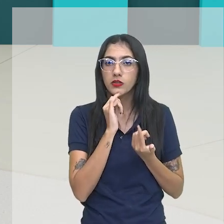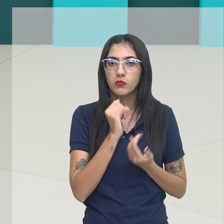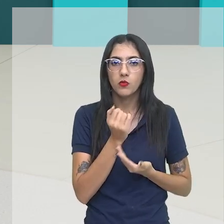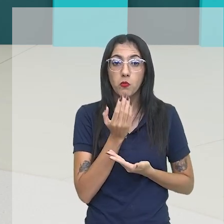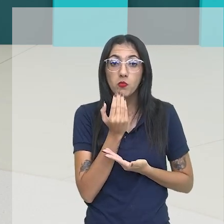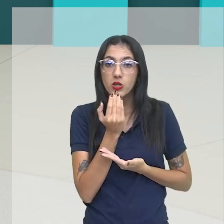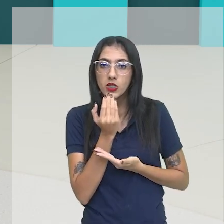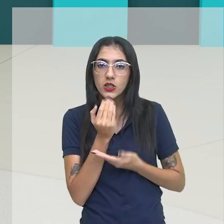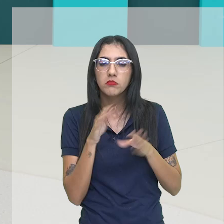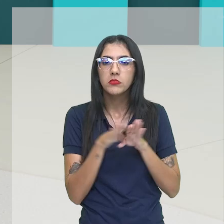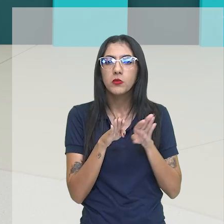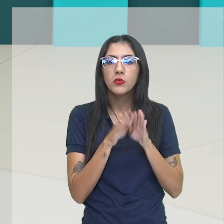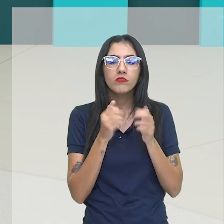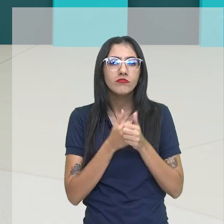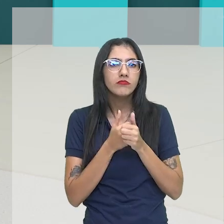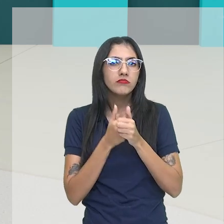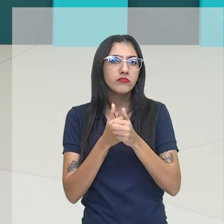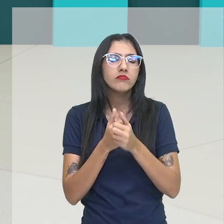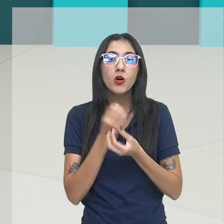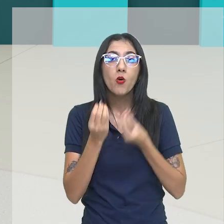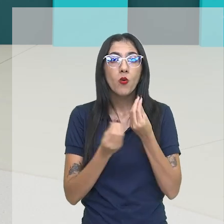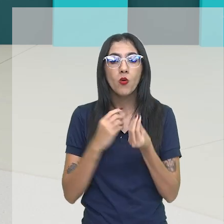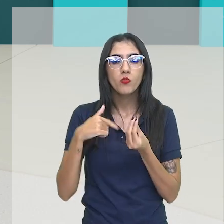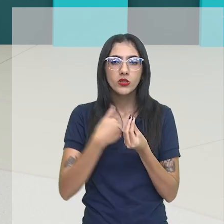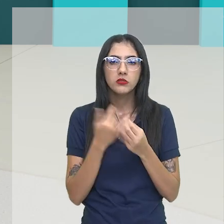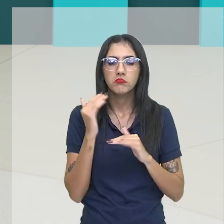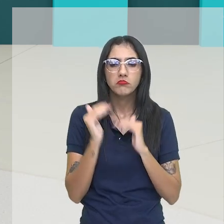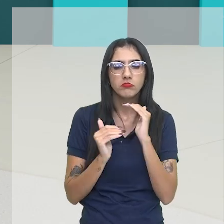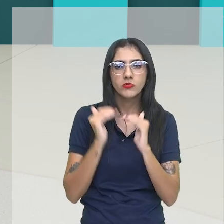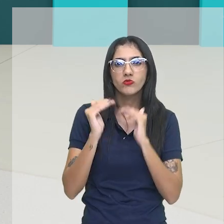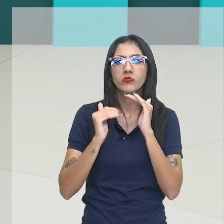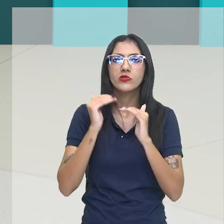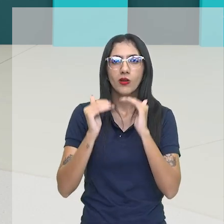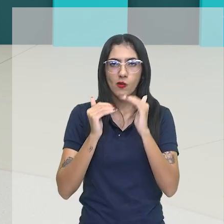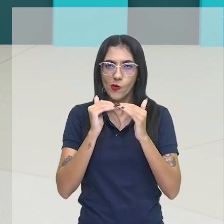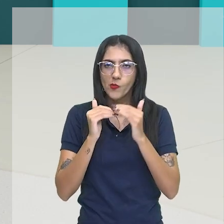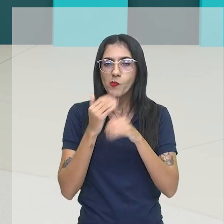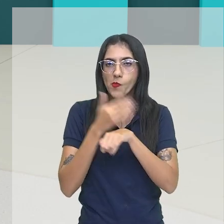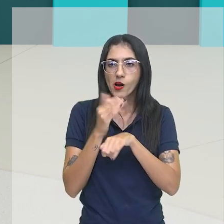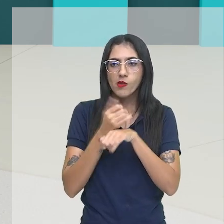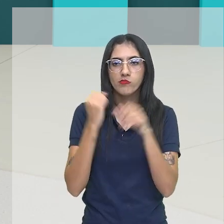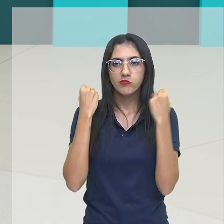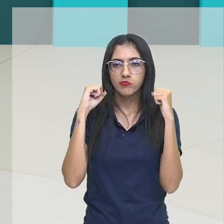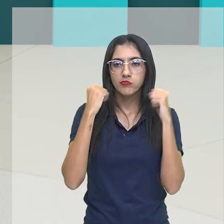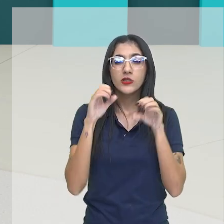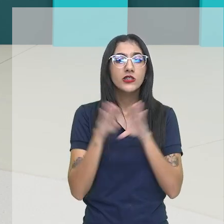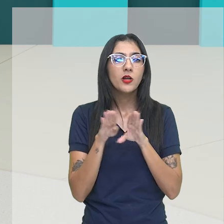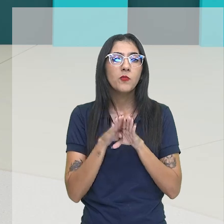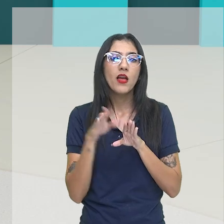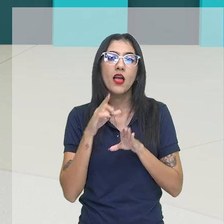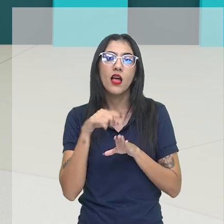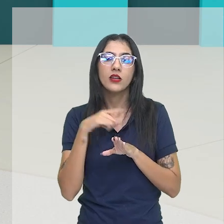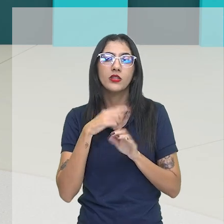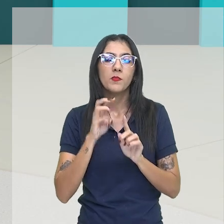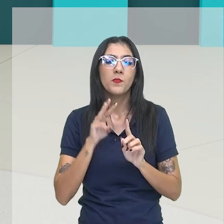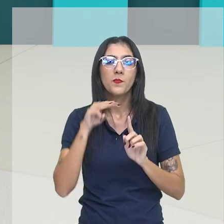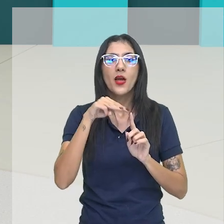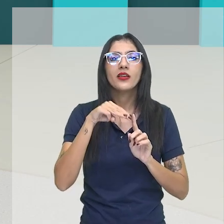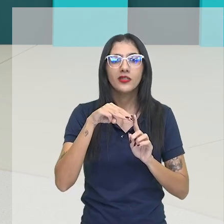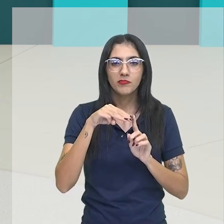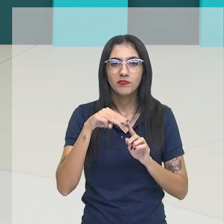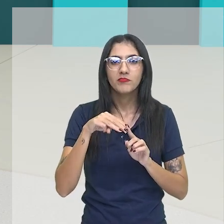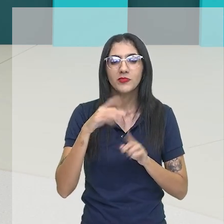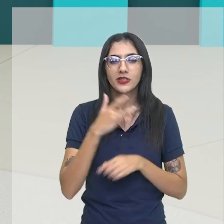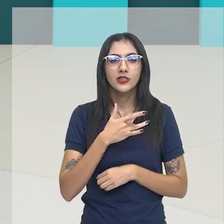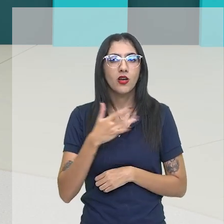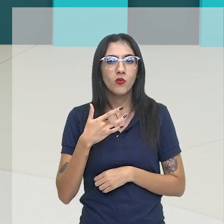exemplo, acompanhar também o progresso fitness e estabelecer metas de saúde e condicionamento físico.